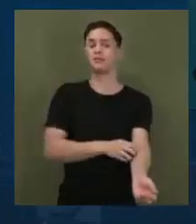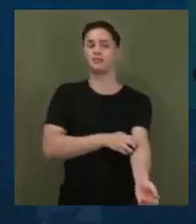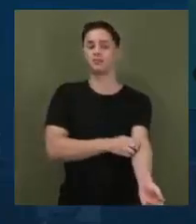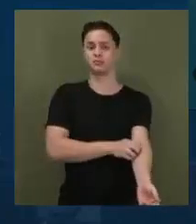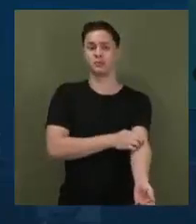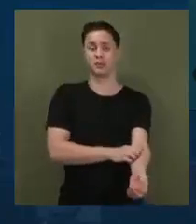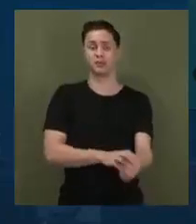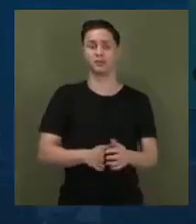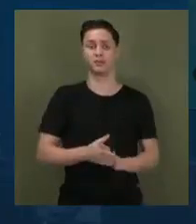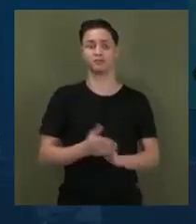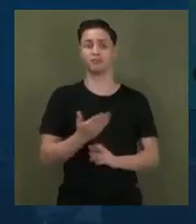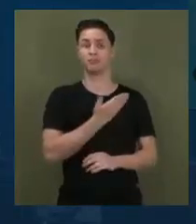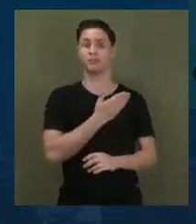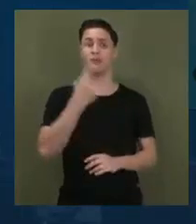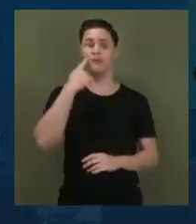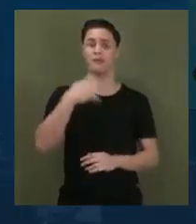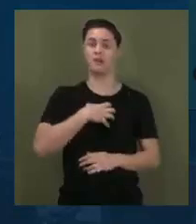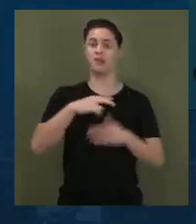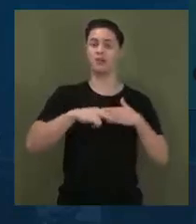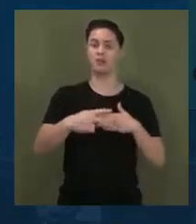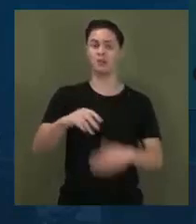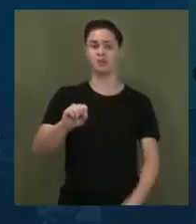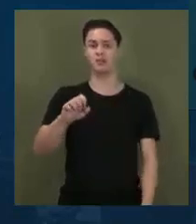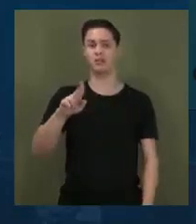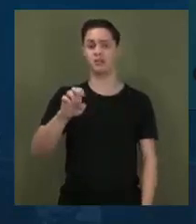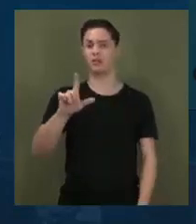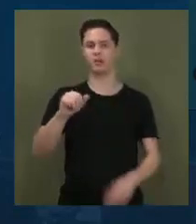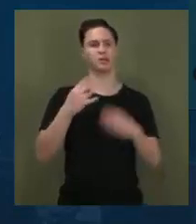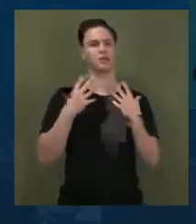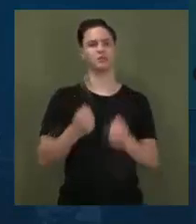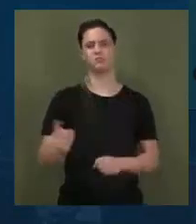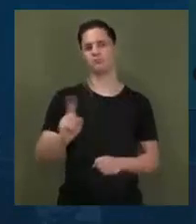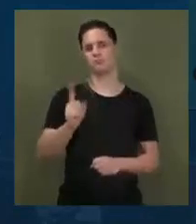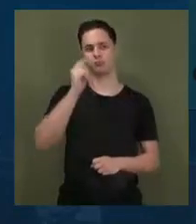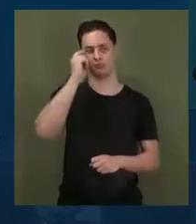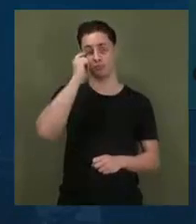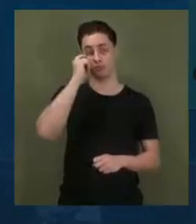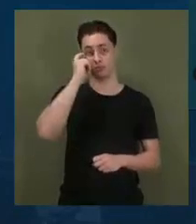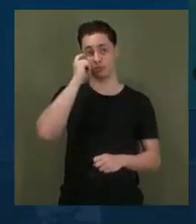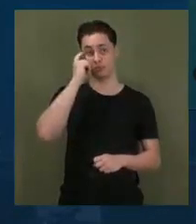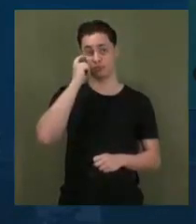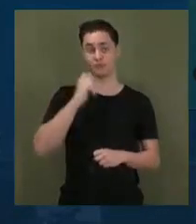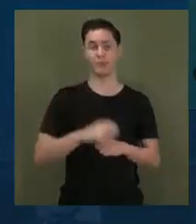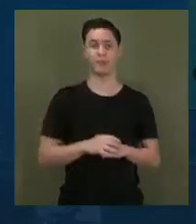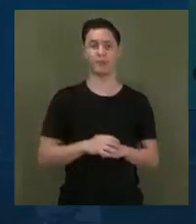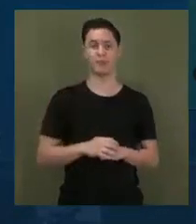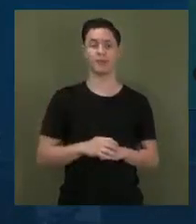sendo com essas sequelas? É inadmissível isso. Aqui,